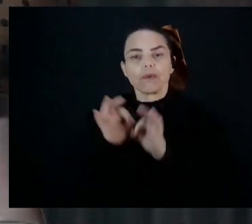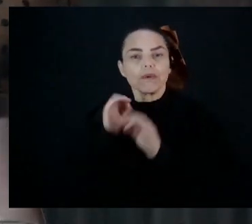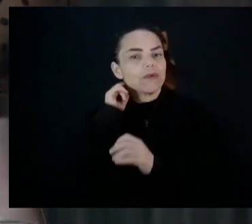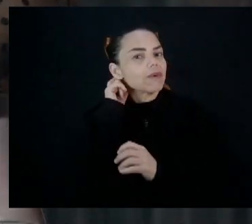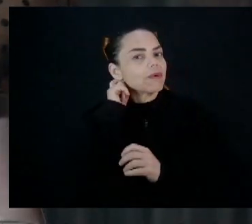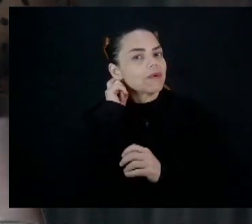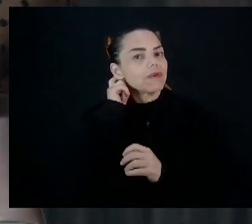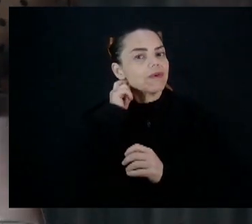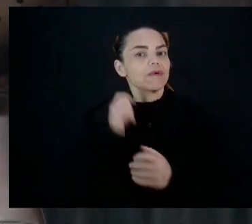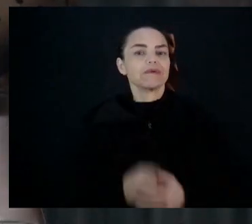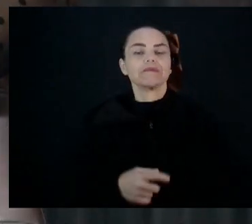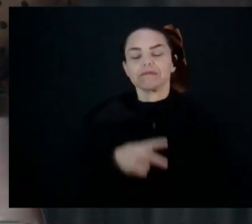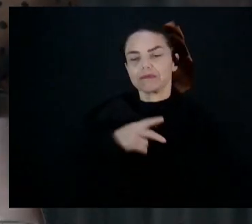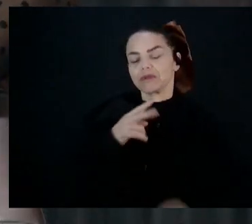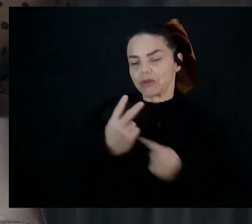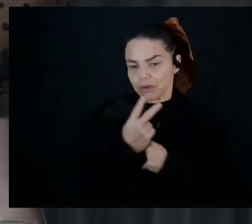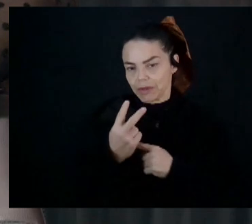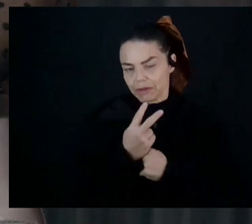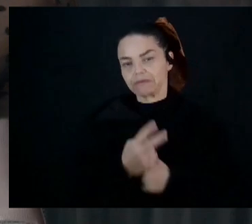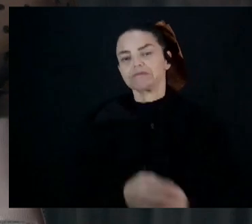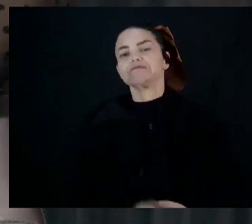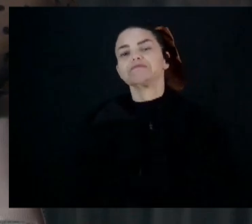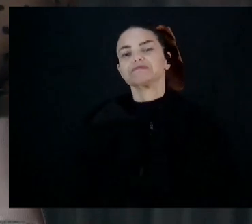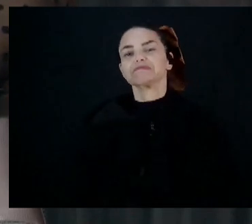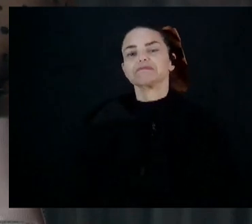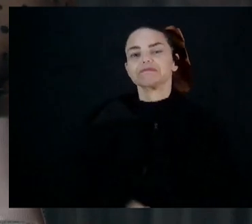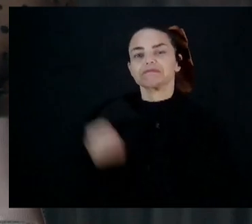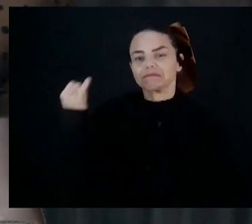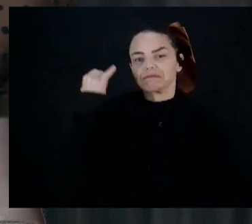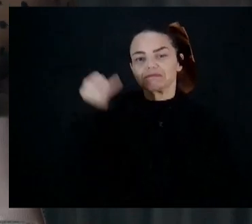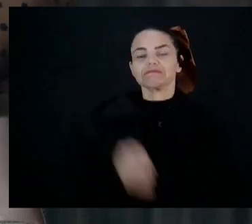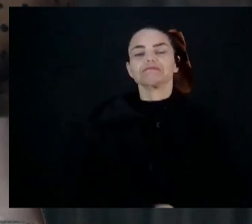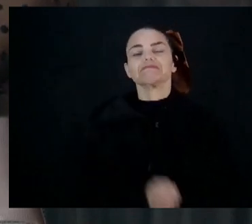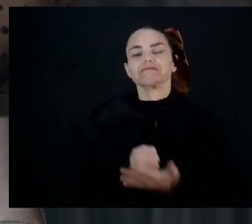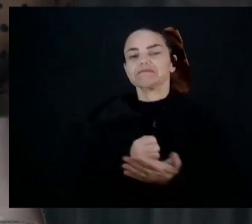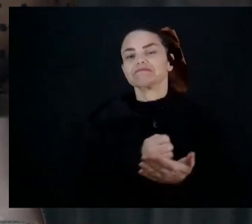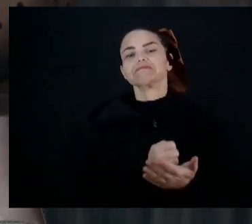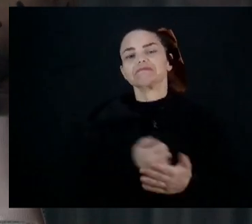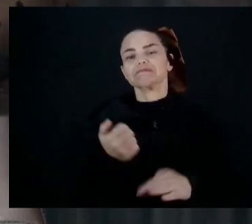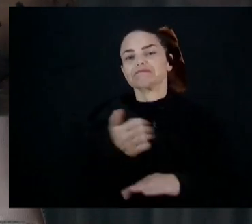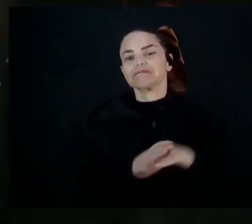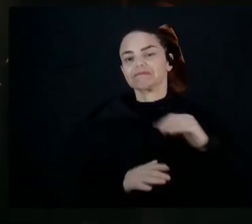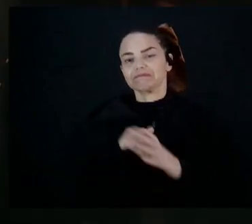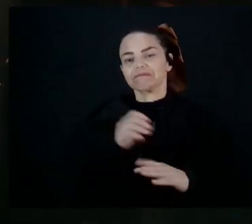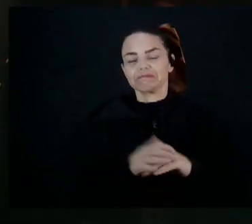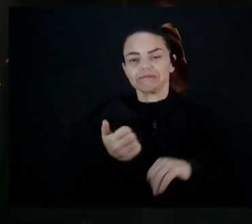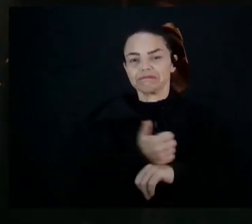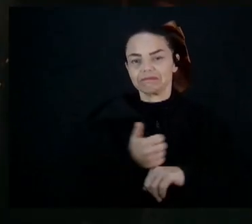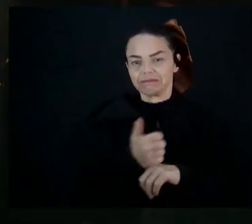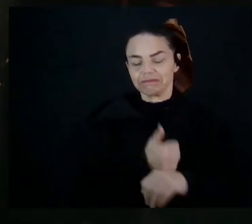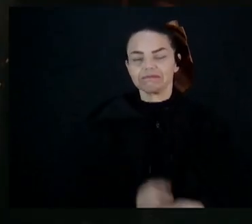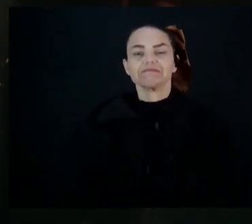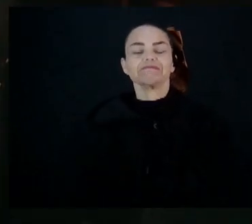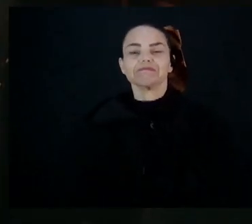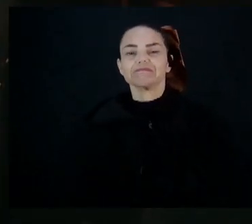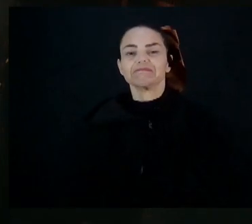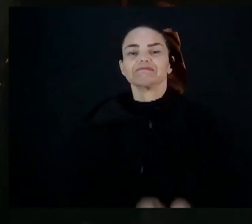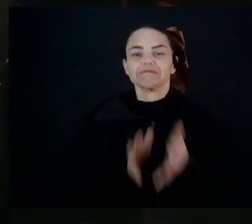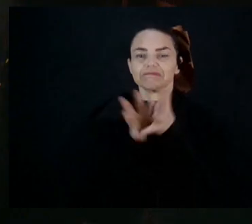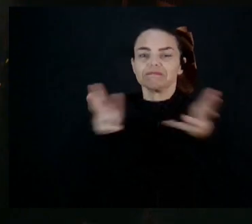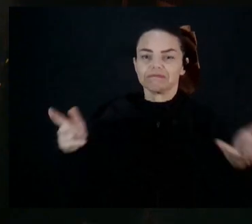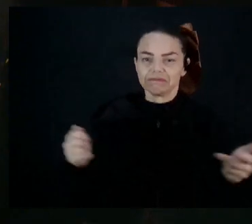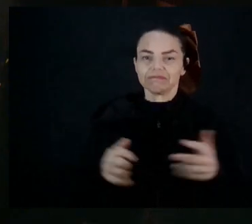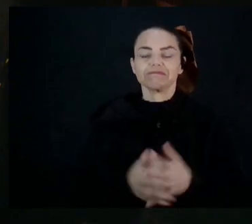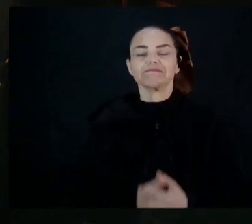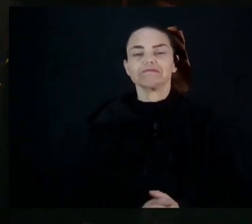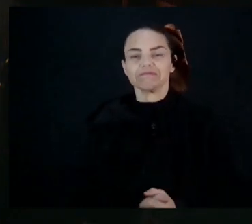para a gente. Eu acho que isso é o mais importante. Então, procurem ajuda profissional. Isso é o mais importante. Uau, maravilhosa, Tabita, muito